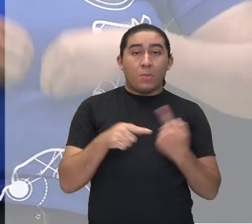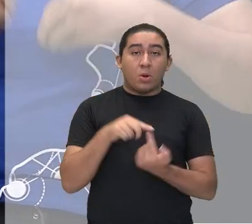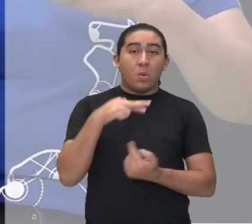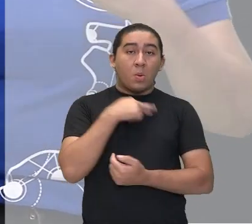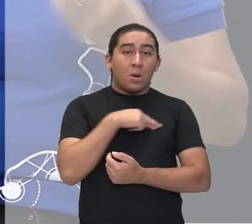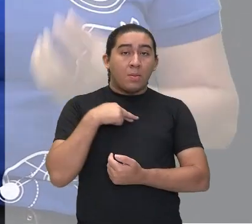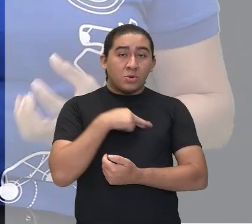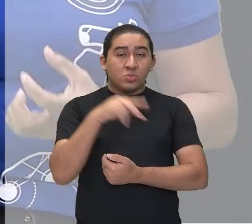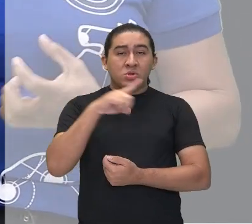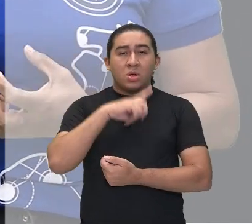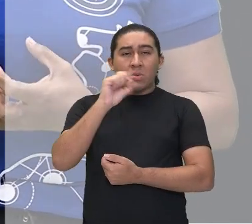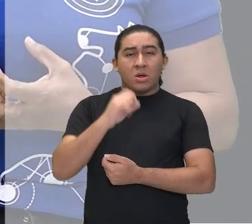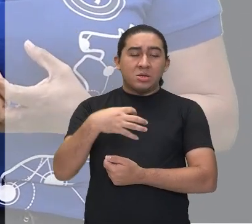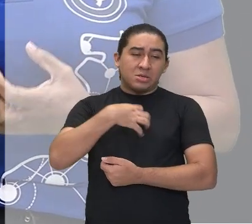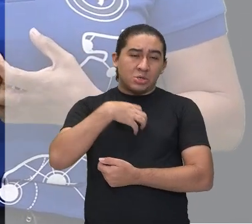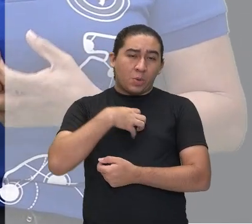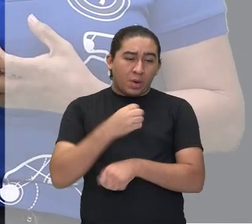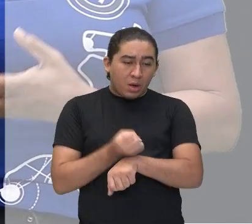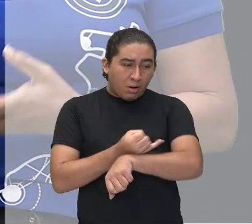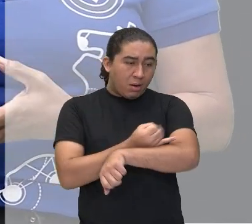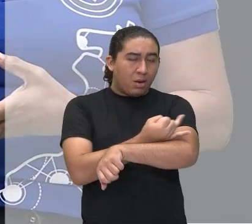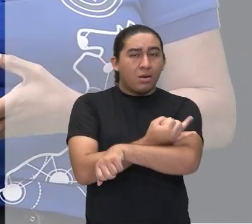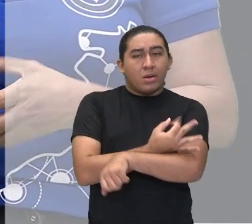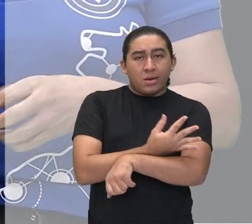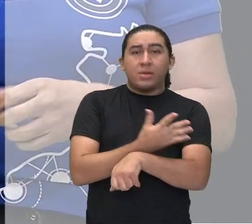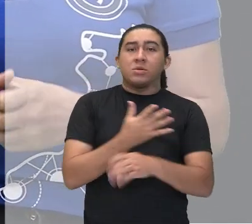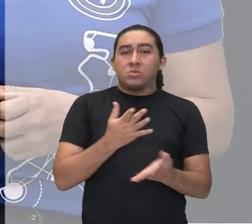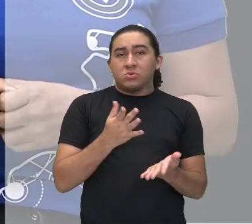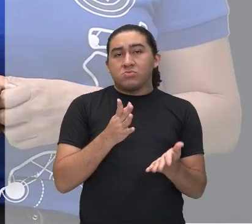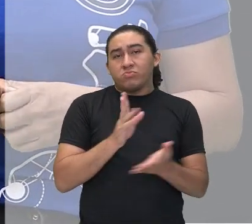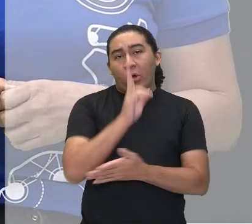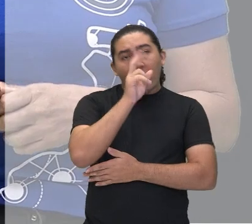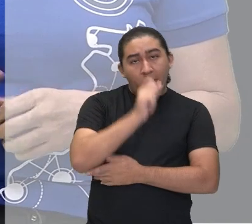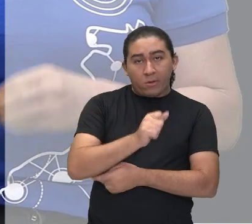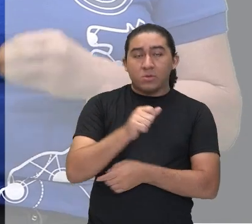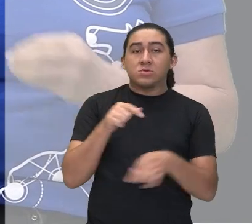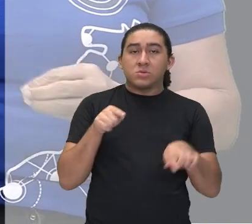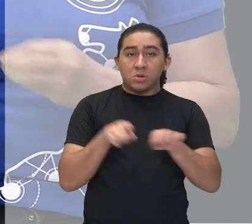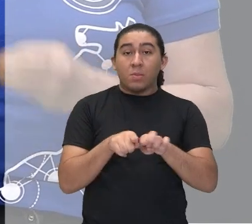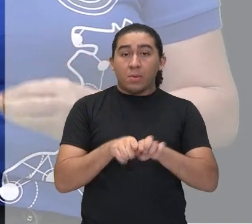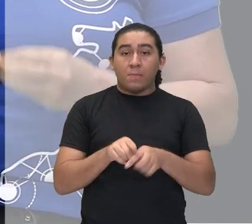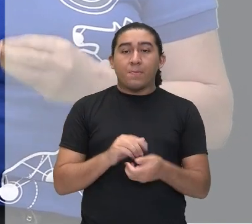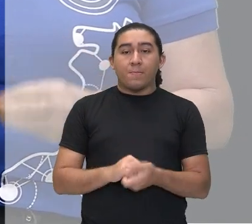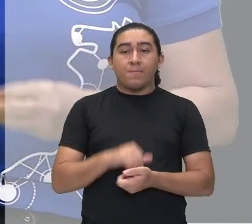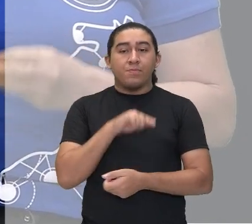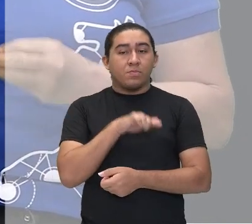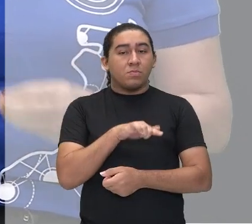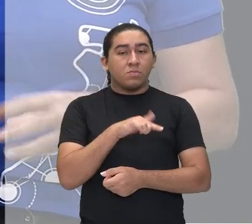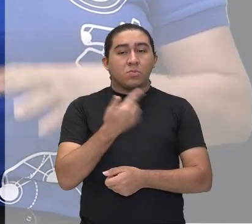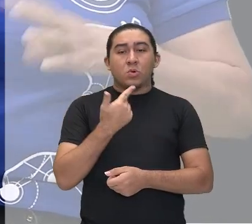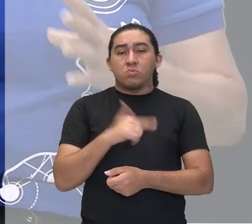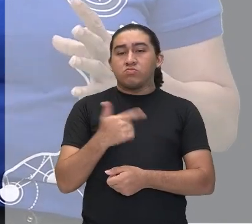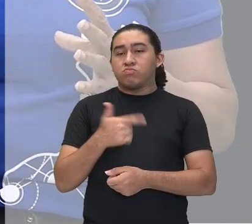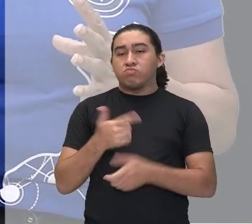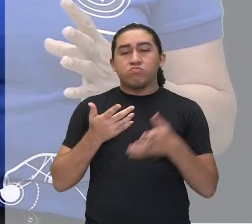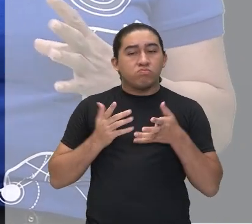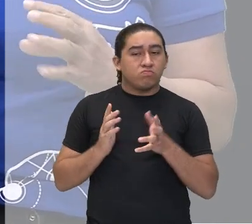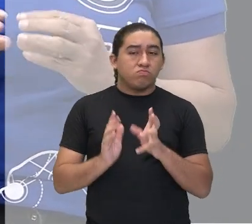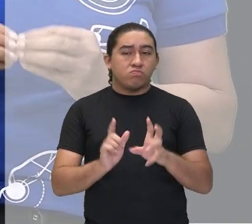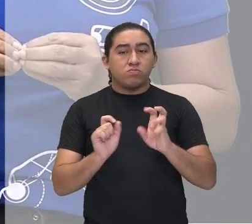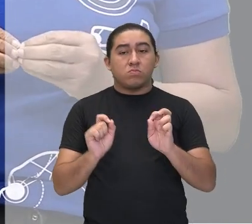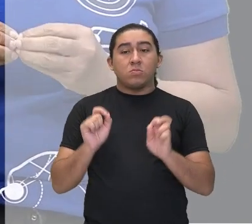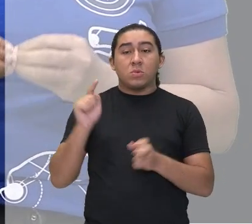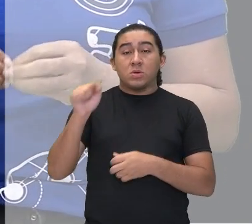aquele sentimentalismo exacerbado, né? Então, eles não querem